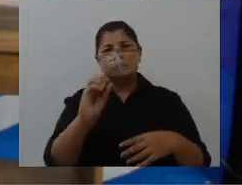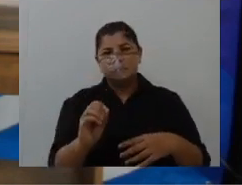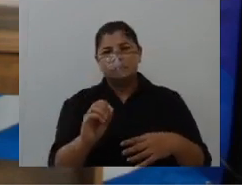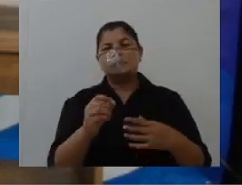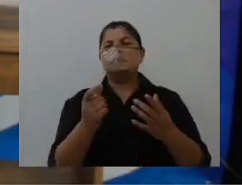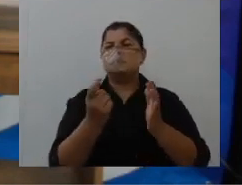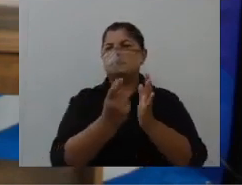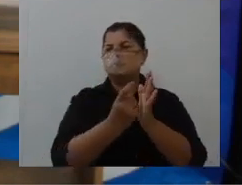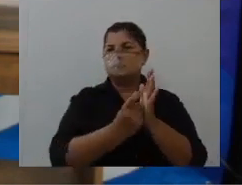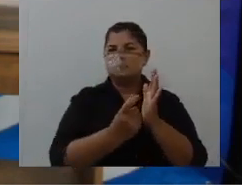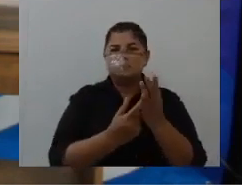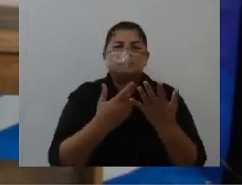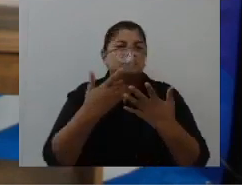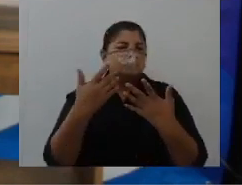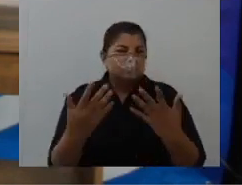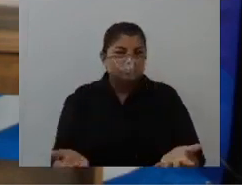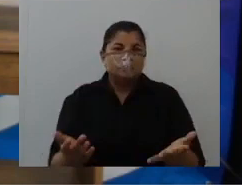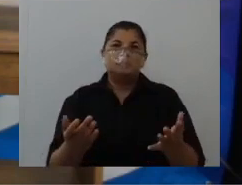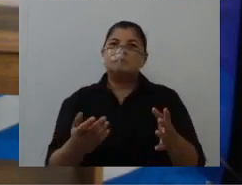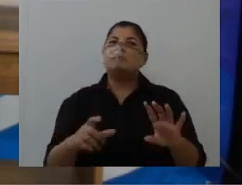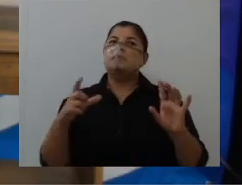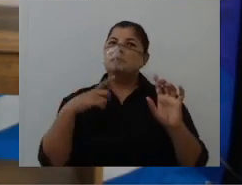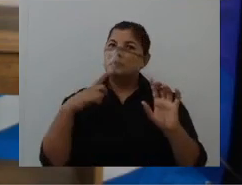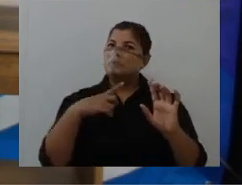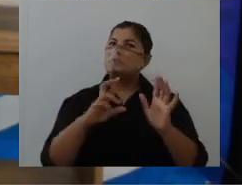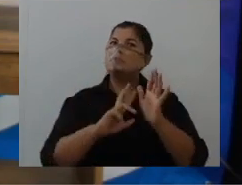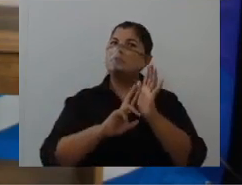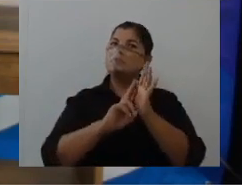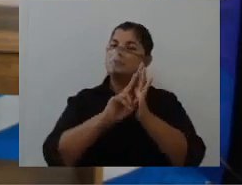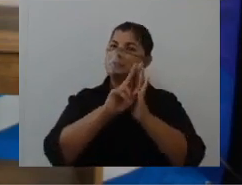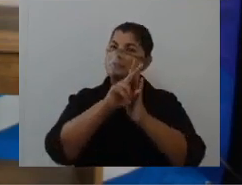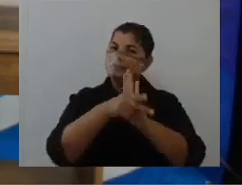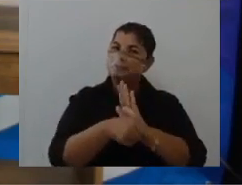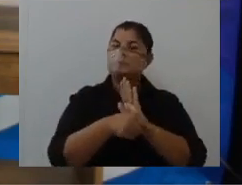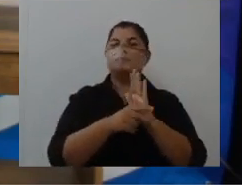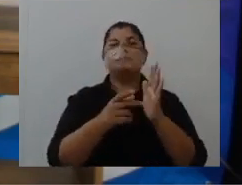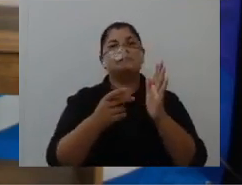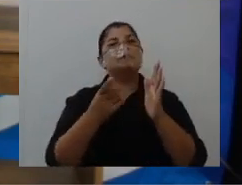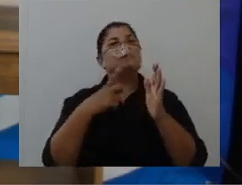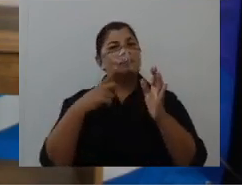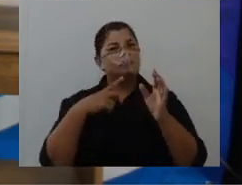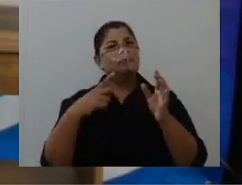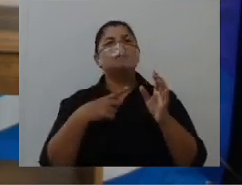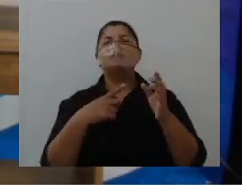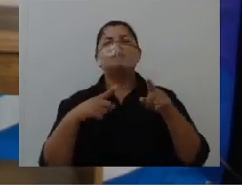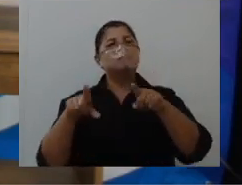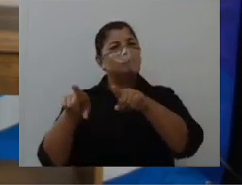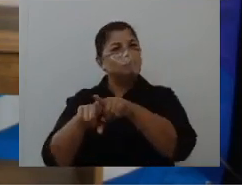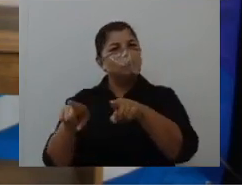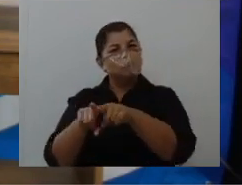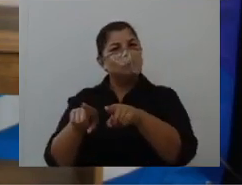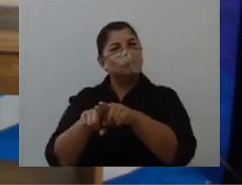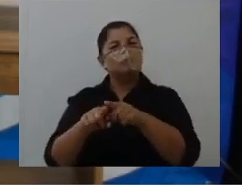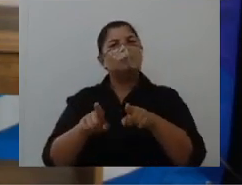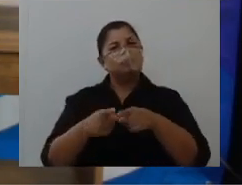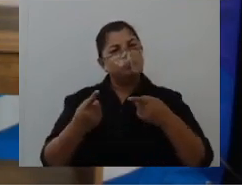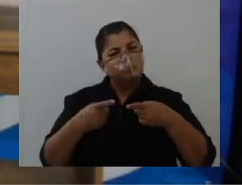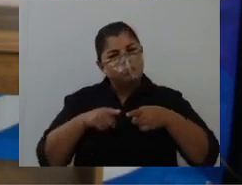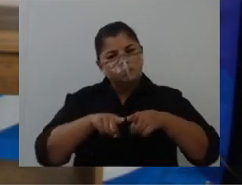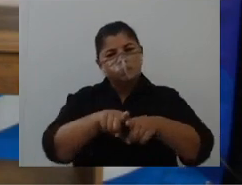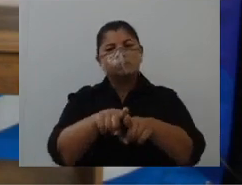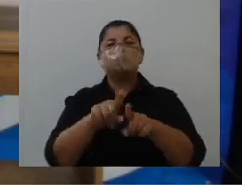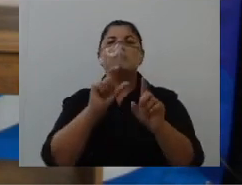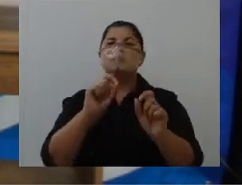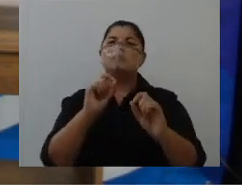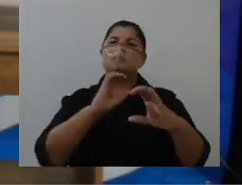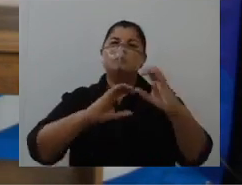gênero textual. Não se opõem. Marcuski diz que eles não representam oposição, porém trabalham juntos com o propósito da